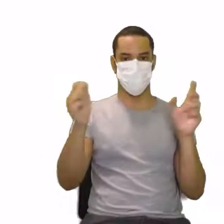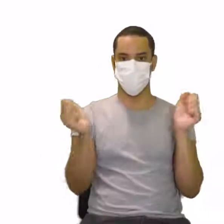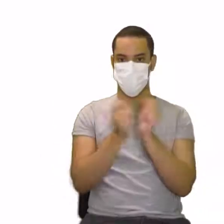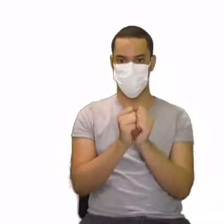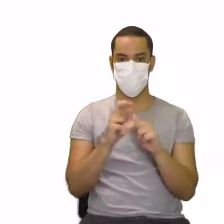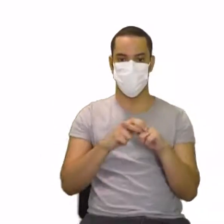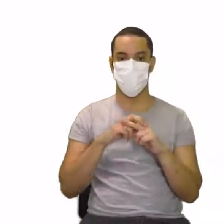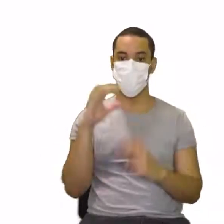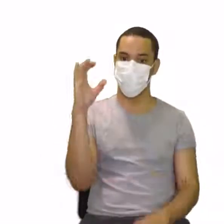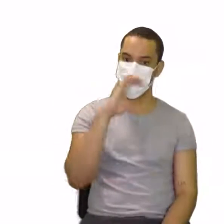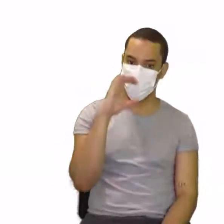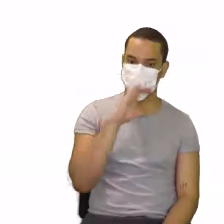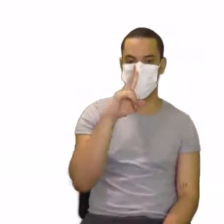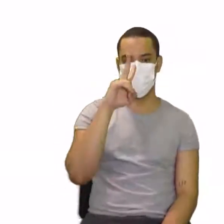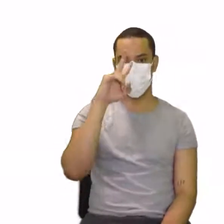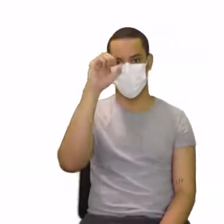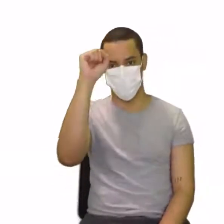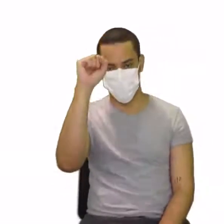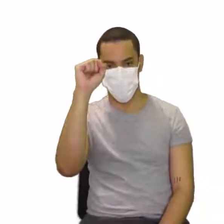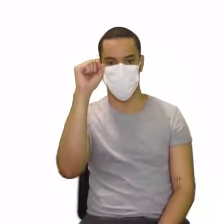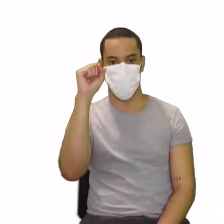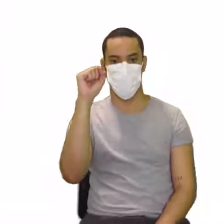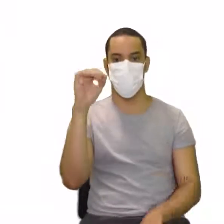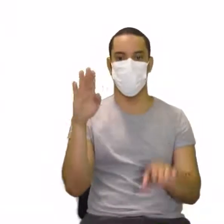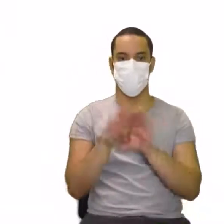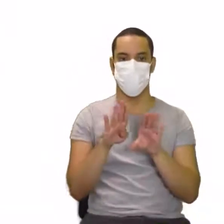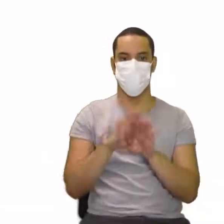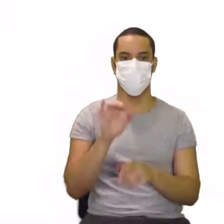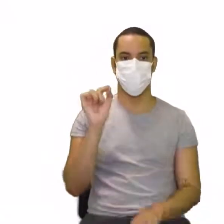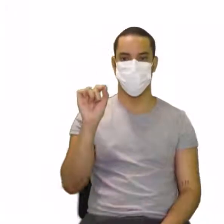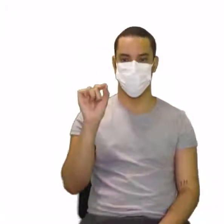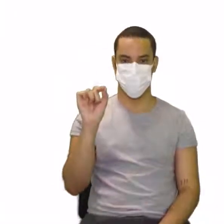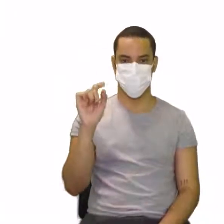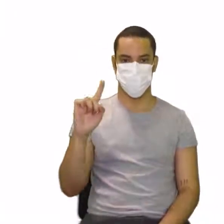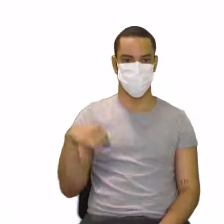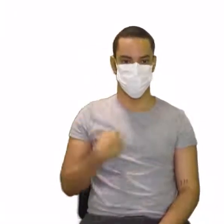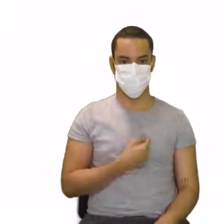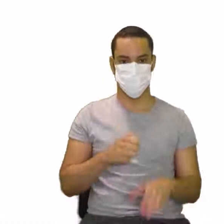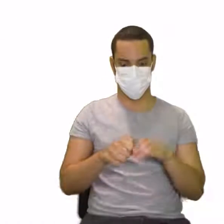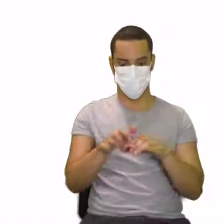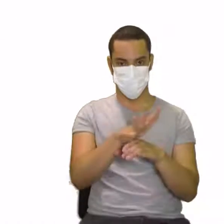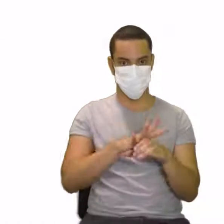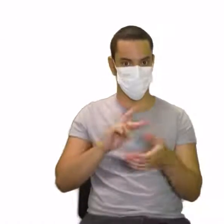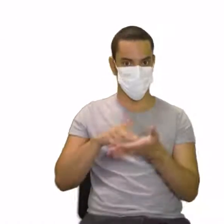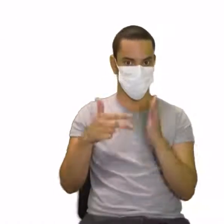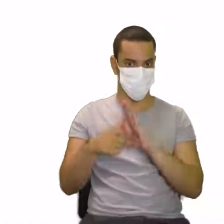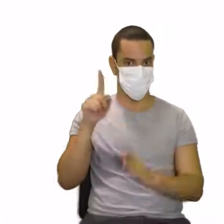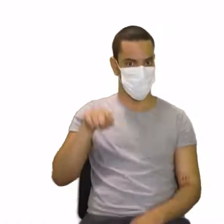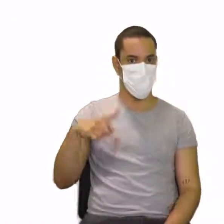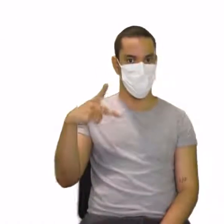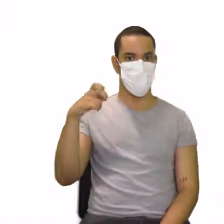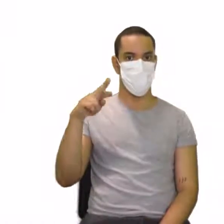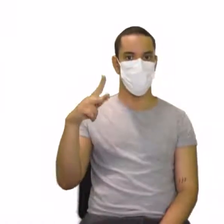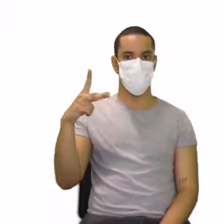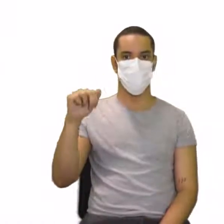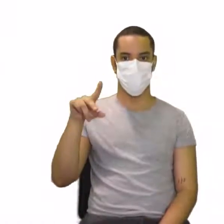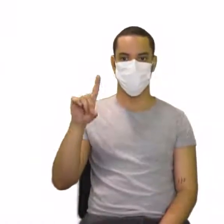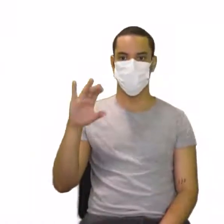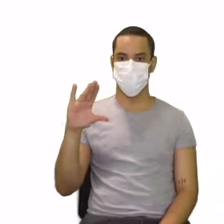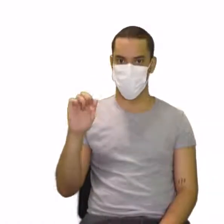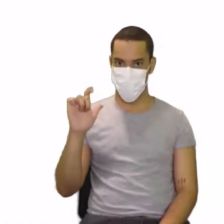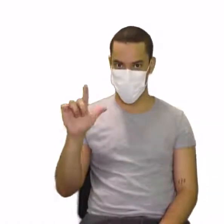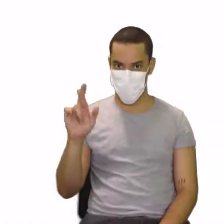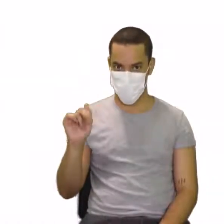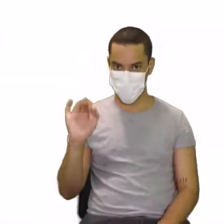velocidade, força e também aí o nosso campo é perpendicular? É perpendicular, tá, pessoal? Então,